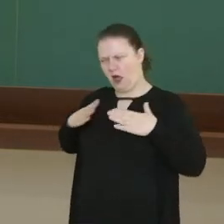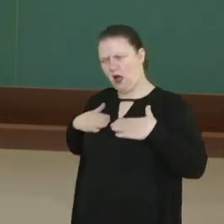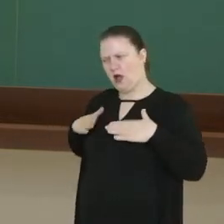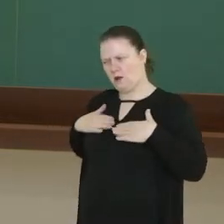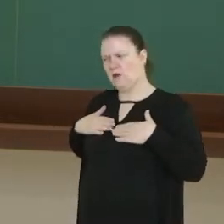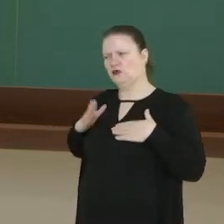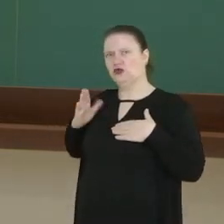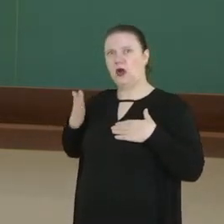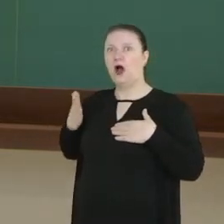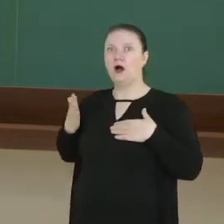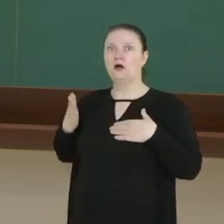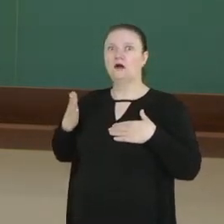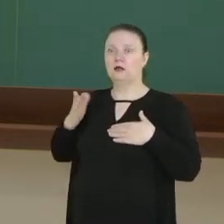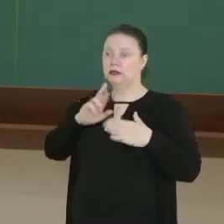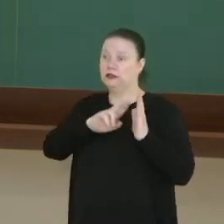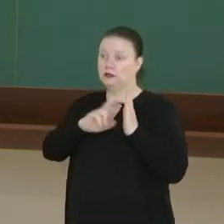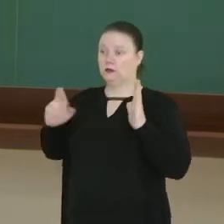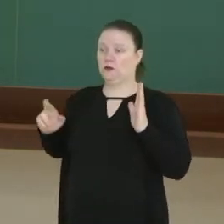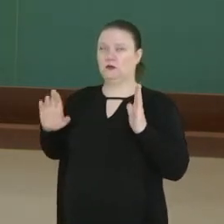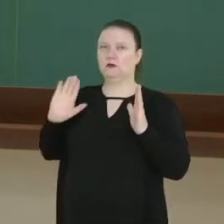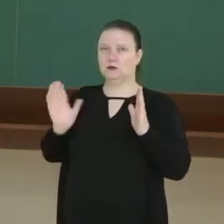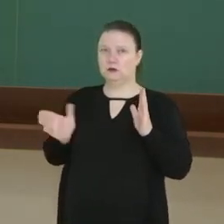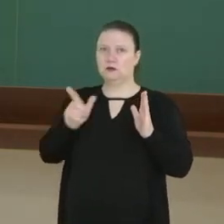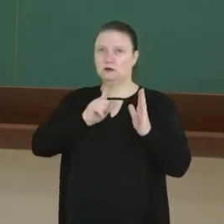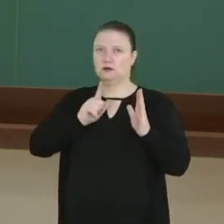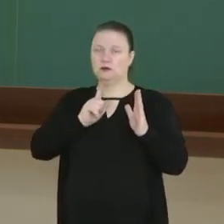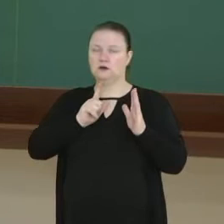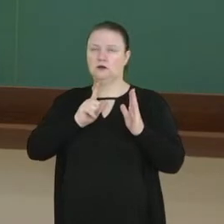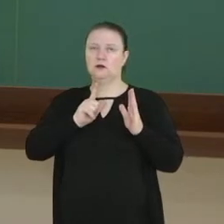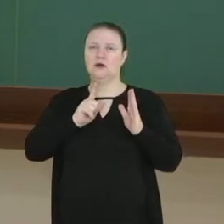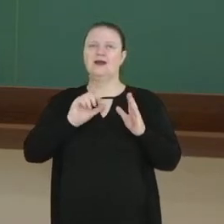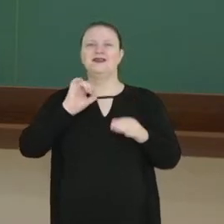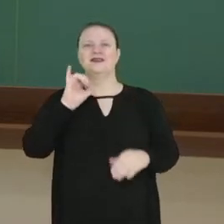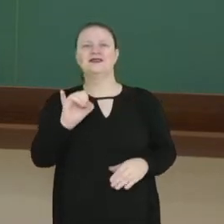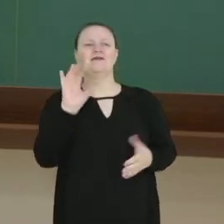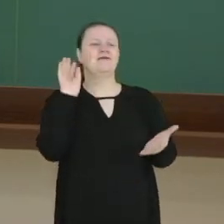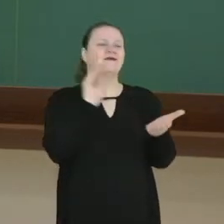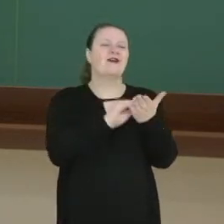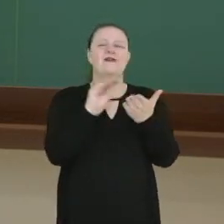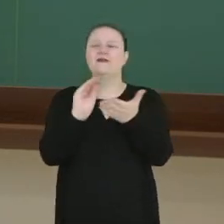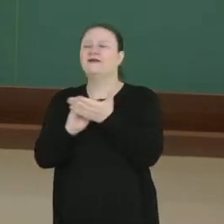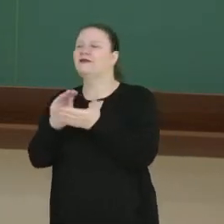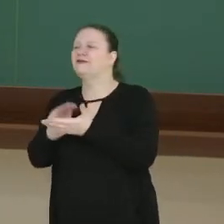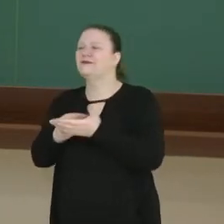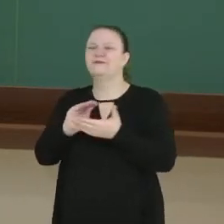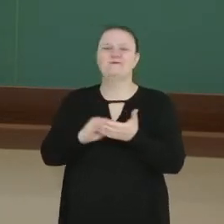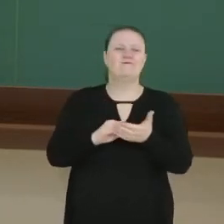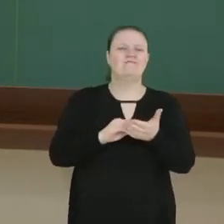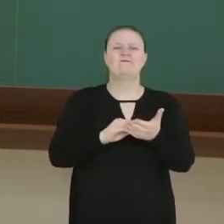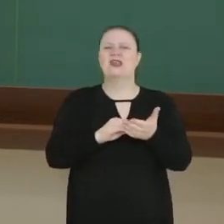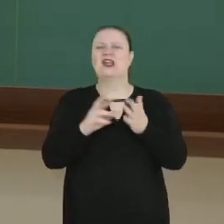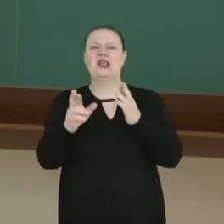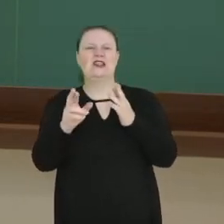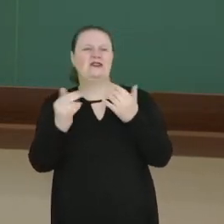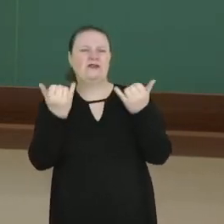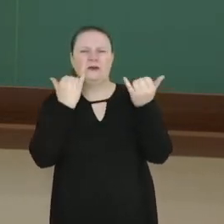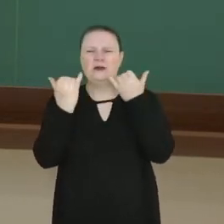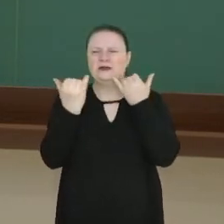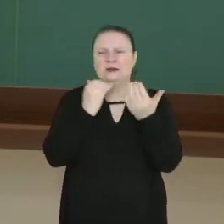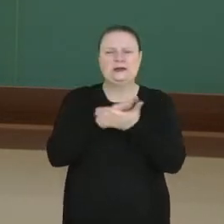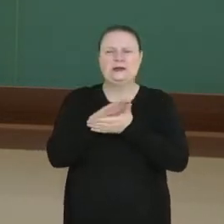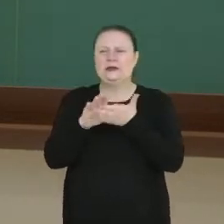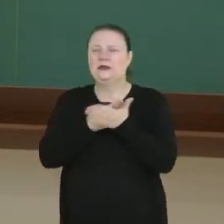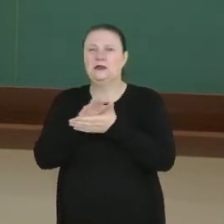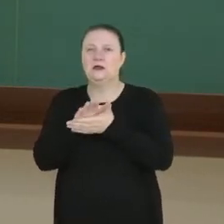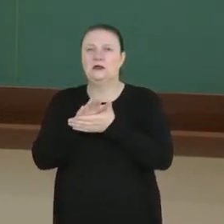naquele site de vendas, por exemplo. E quando você não tem, né, esse pedido atendido, pelo contrário, você acaba então